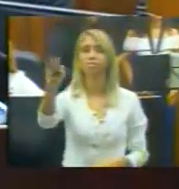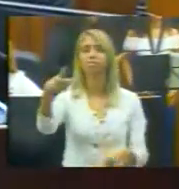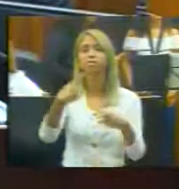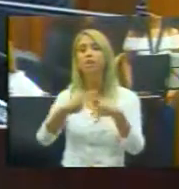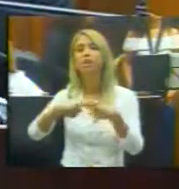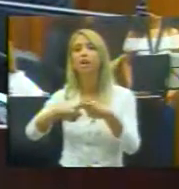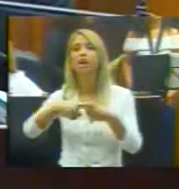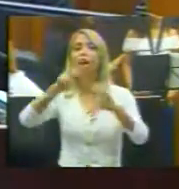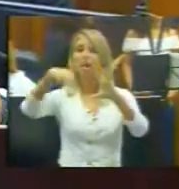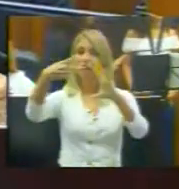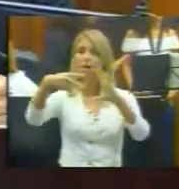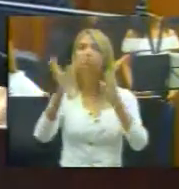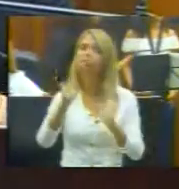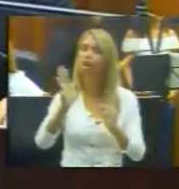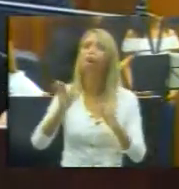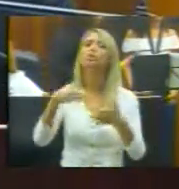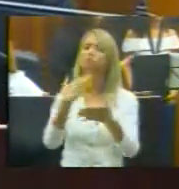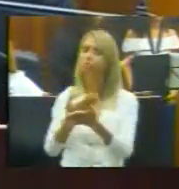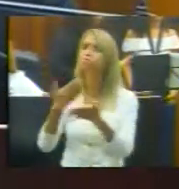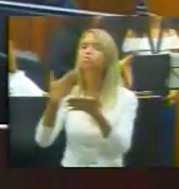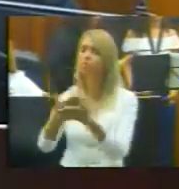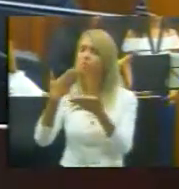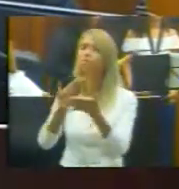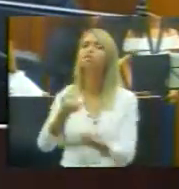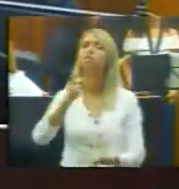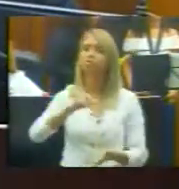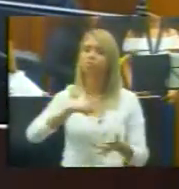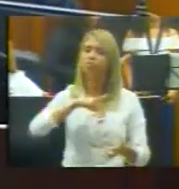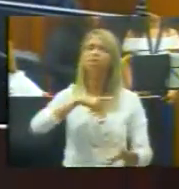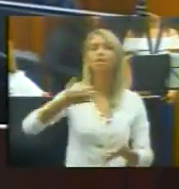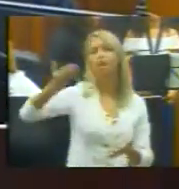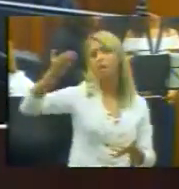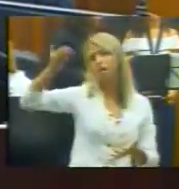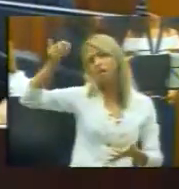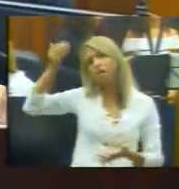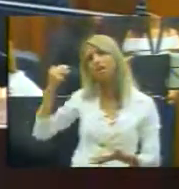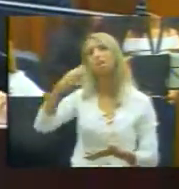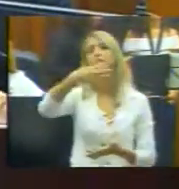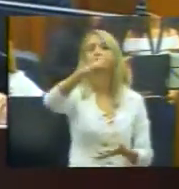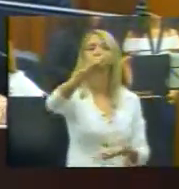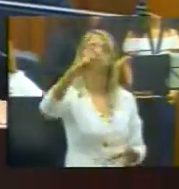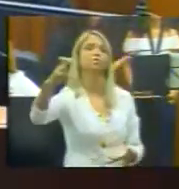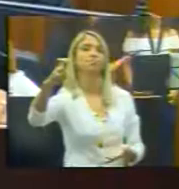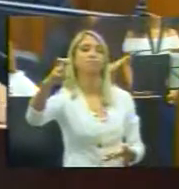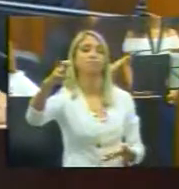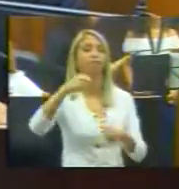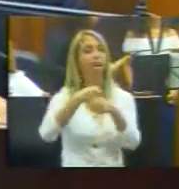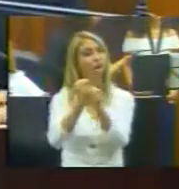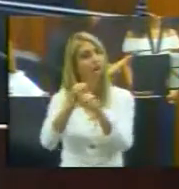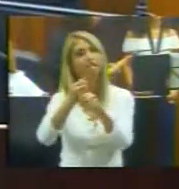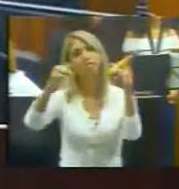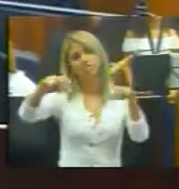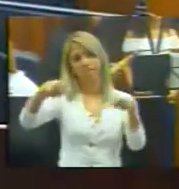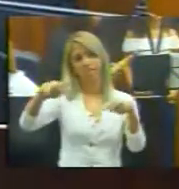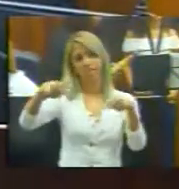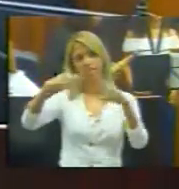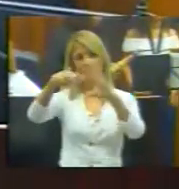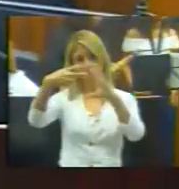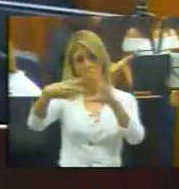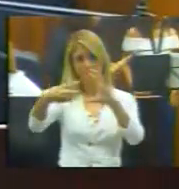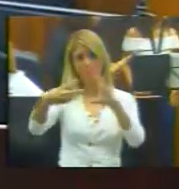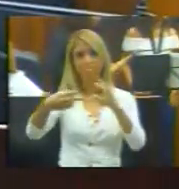já pelos estudos do Márcio Werneck, já tem 355 anos. Então, nós estamos fazendo o lançamento do